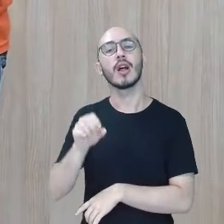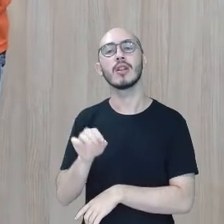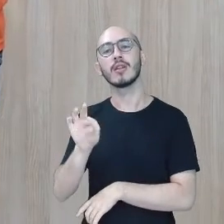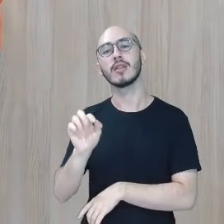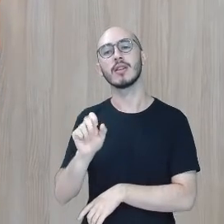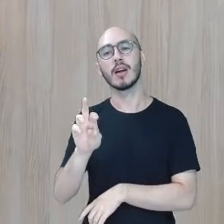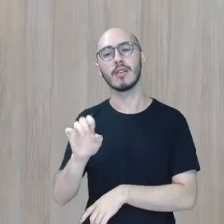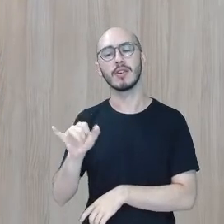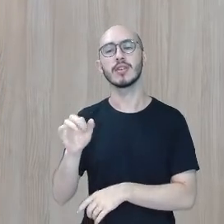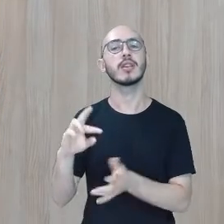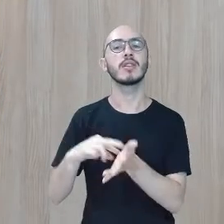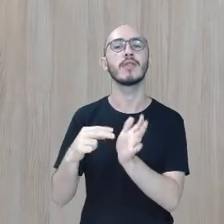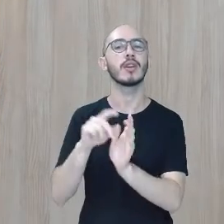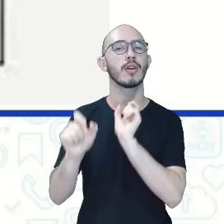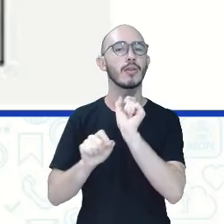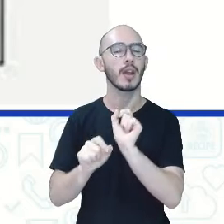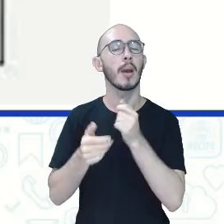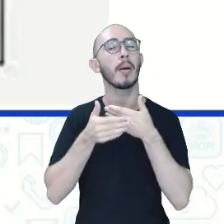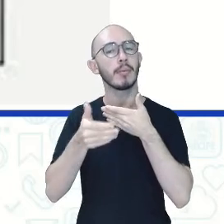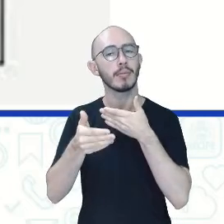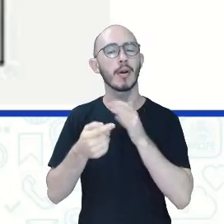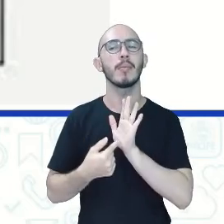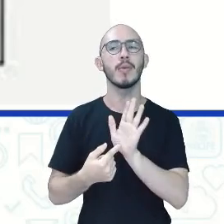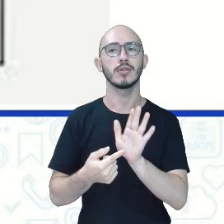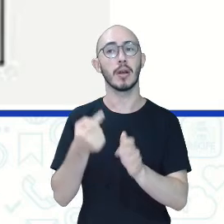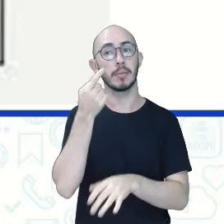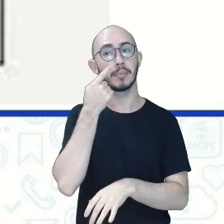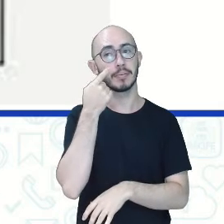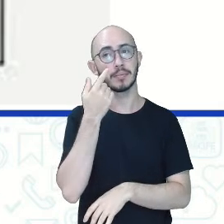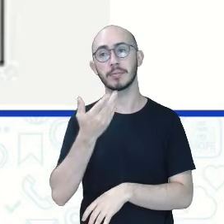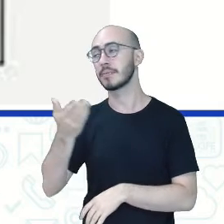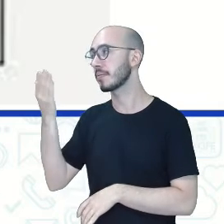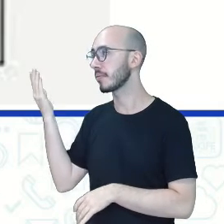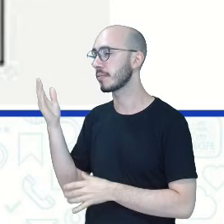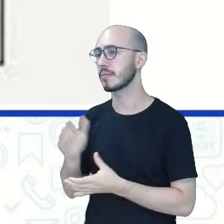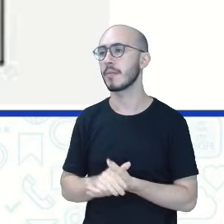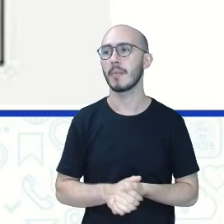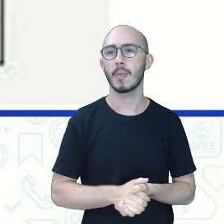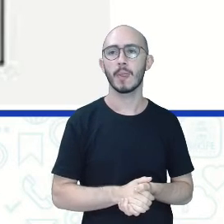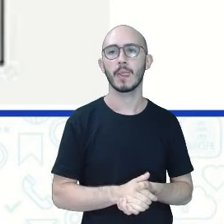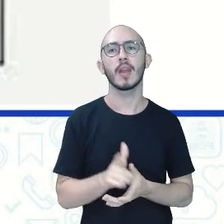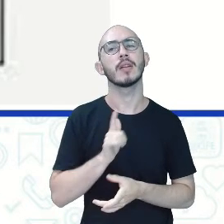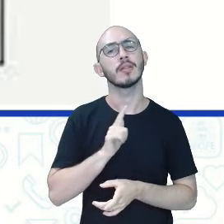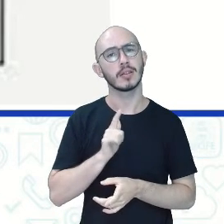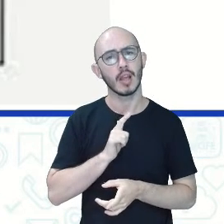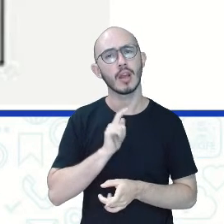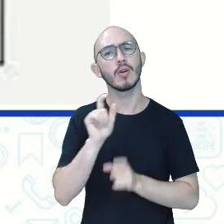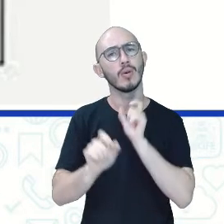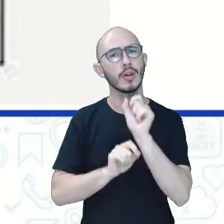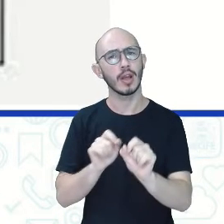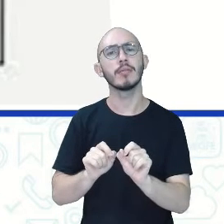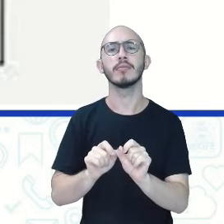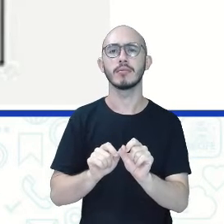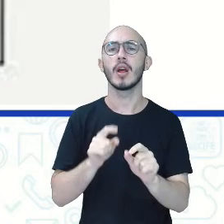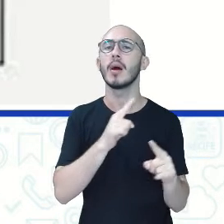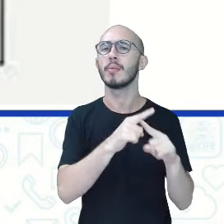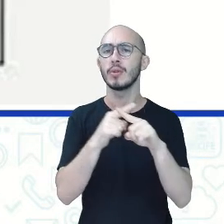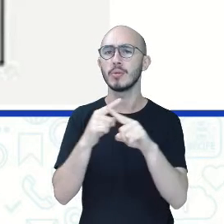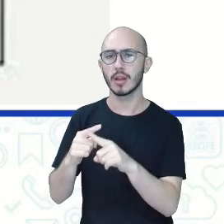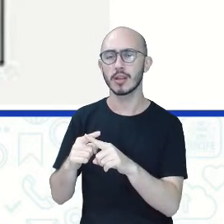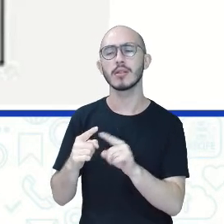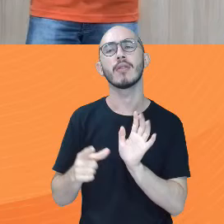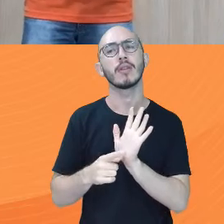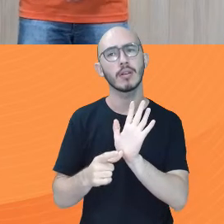aqui agora, tá bom? Então, eu tenho essa imagem aí, certo? A imagem de um produto notável e da